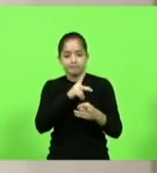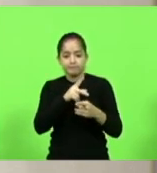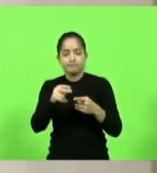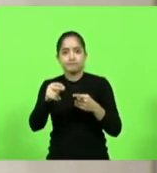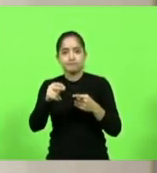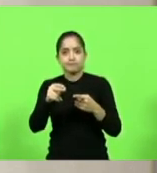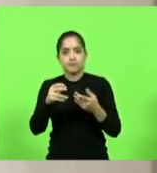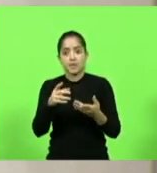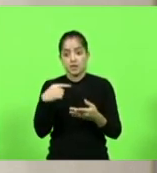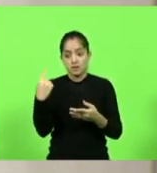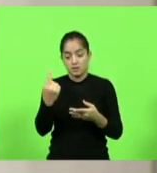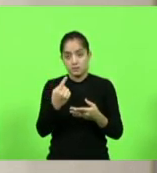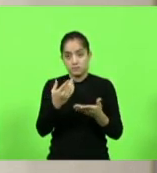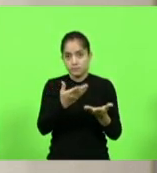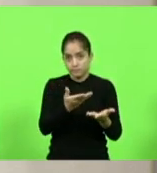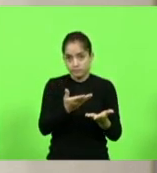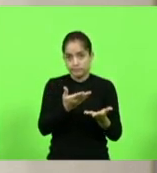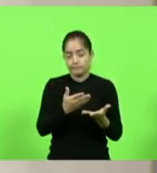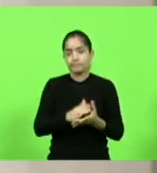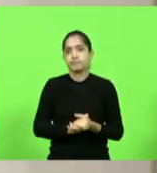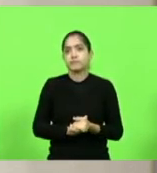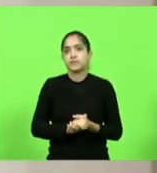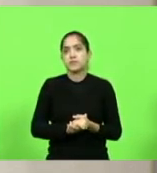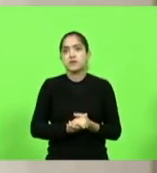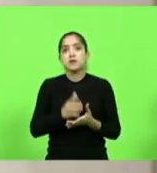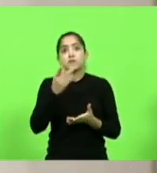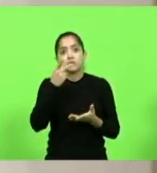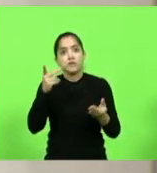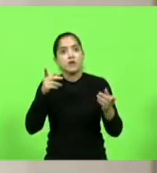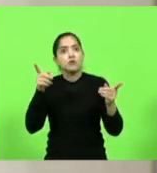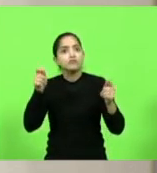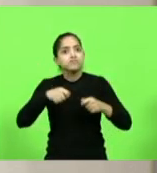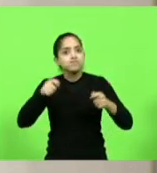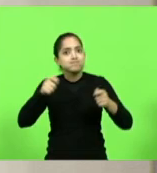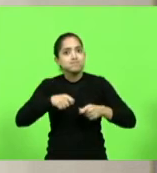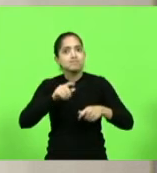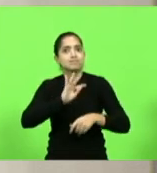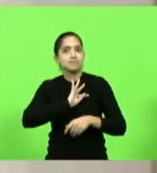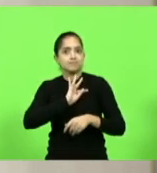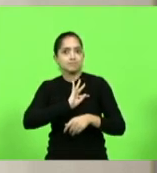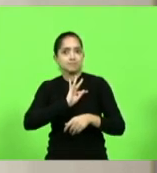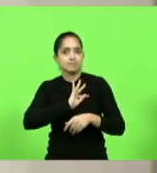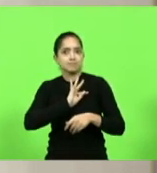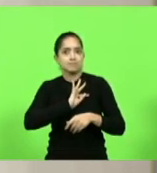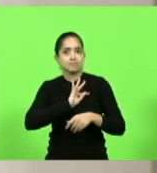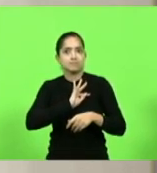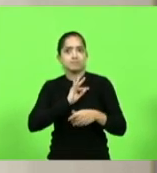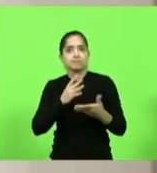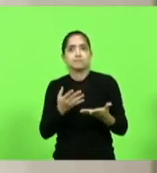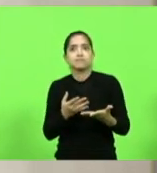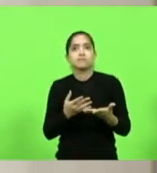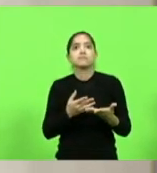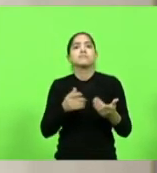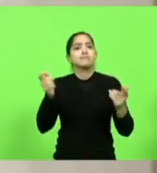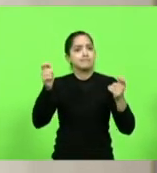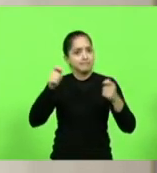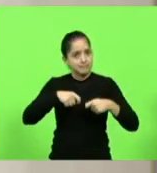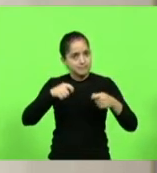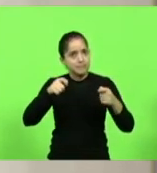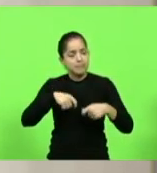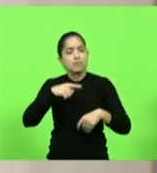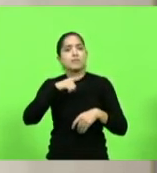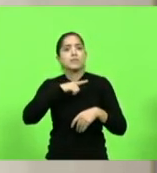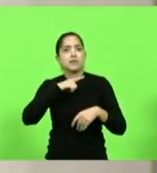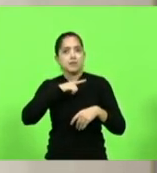nós, deputados. Deputado Ivan, o senhor falou de capacidade técnica. É inquestionável a capacidade